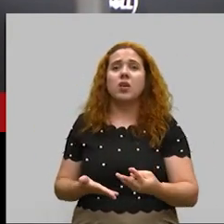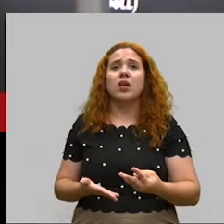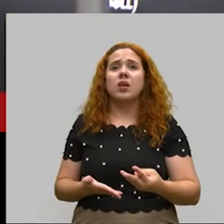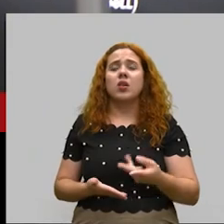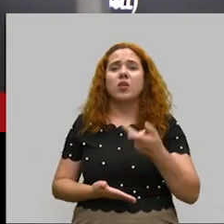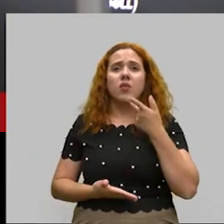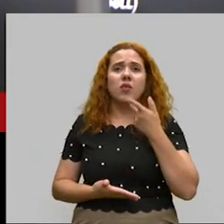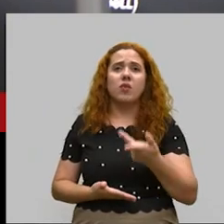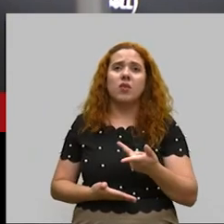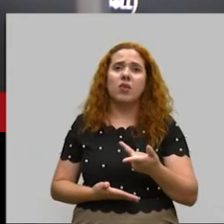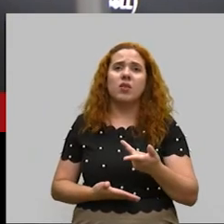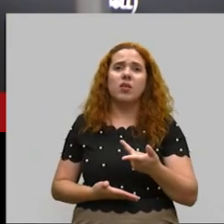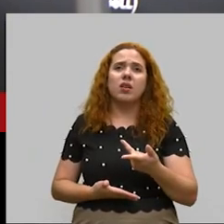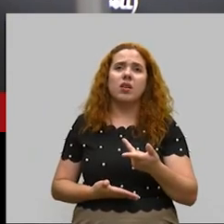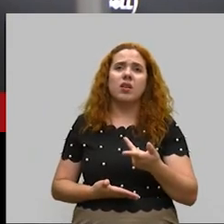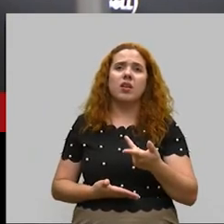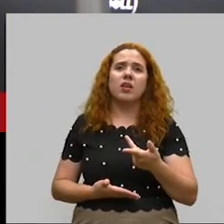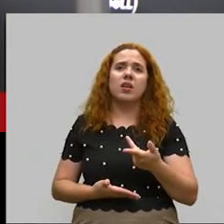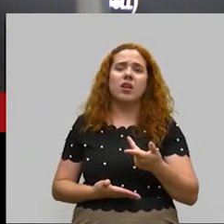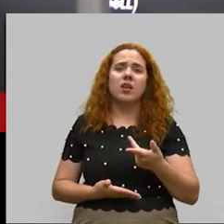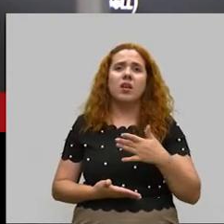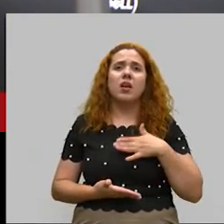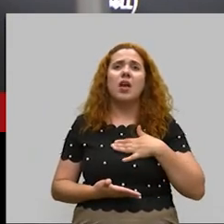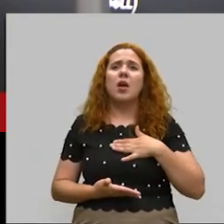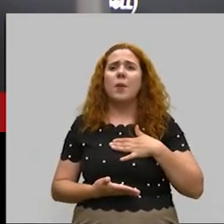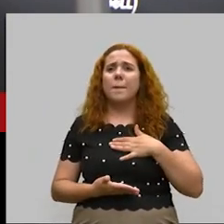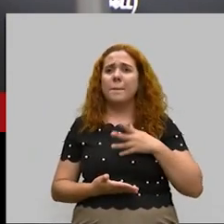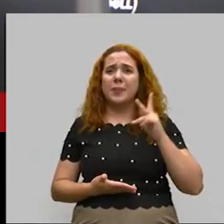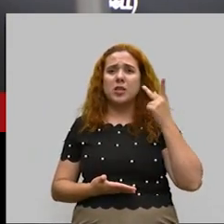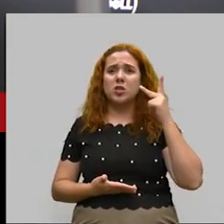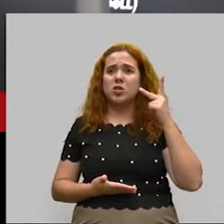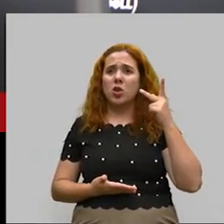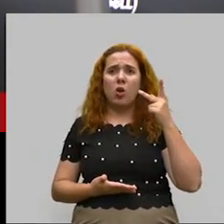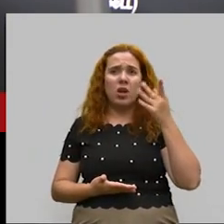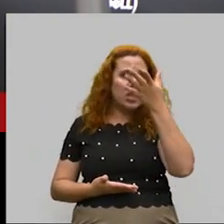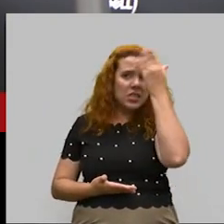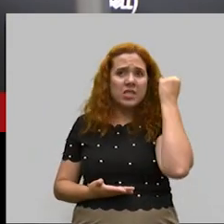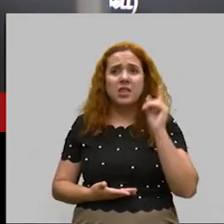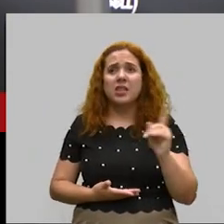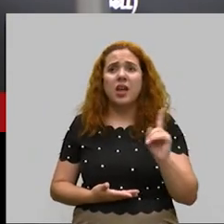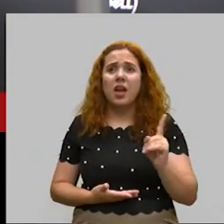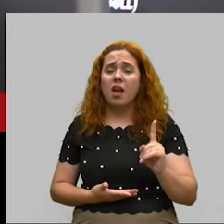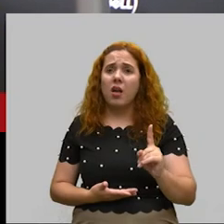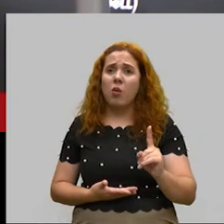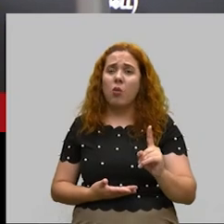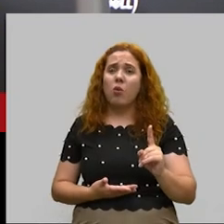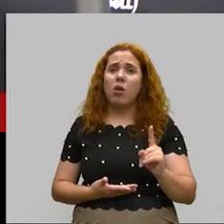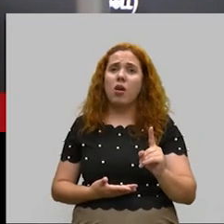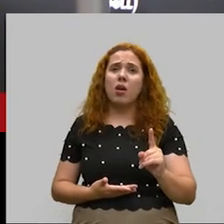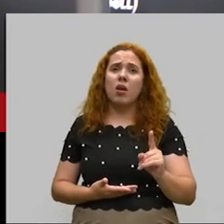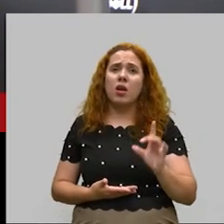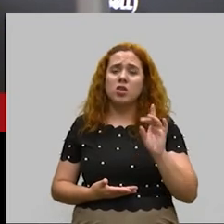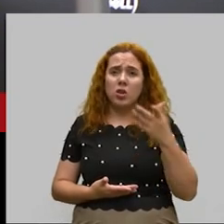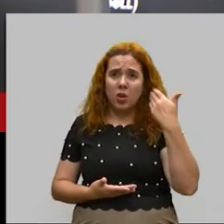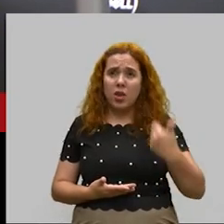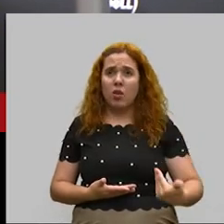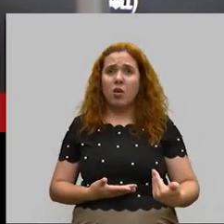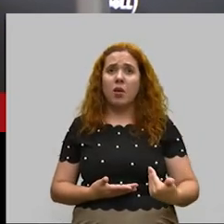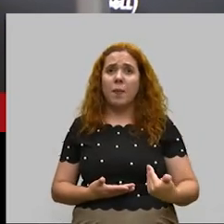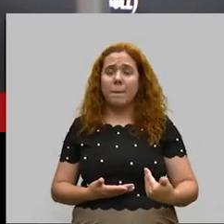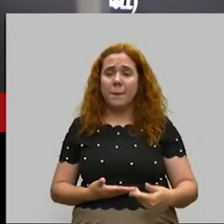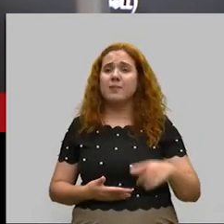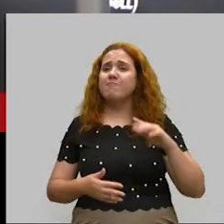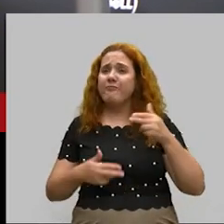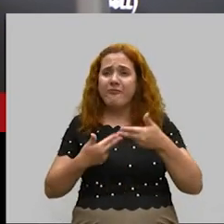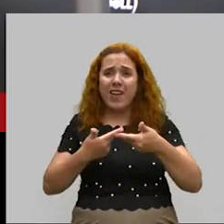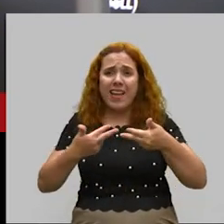falar eu não consigo deixar que a minha história ela passe despercebida dentro desse processo Porque isso é não é só história é a história de muitos